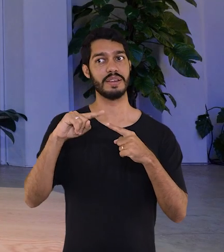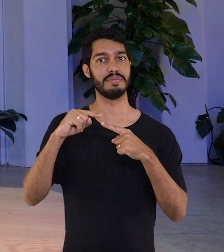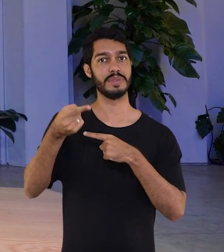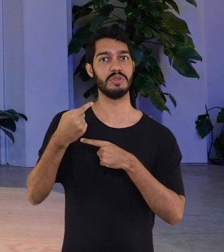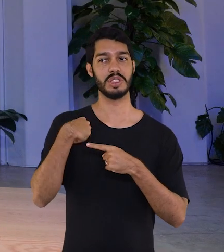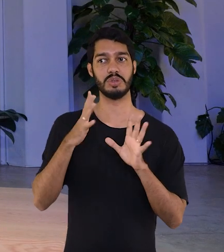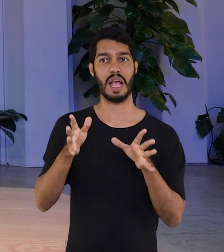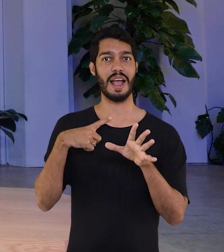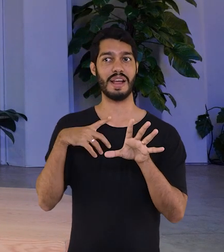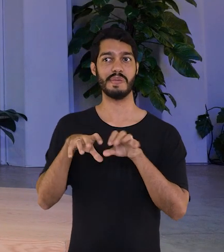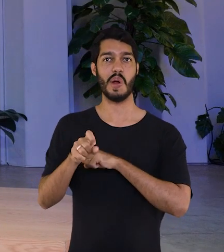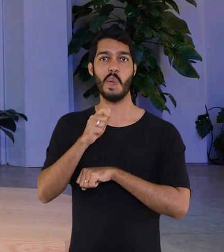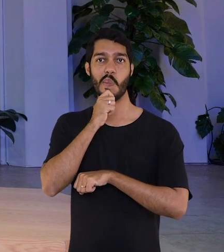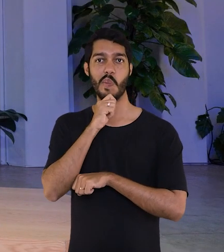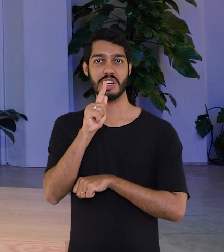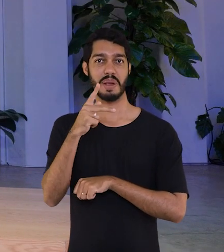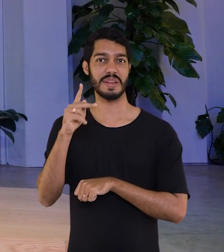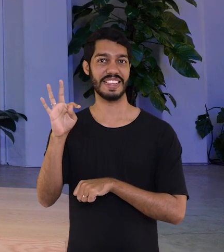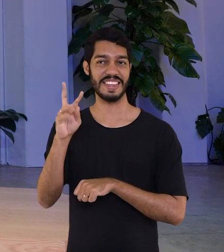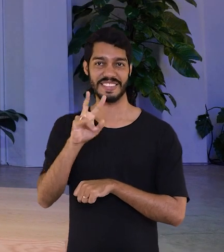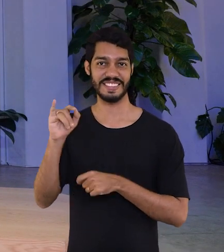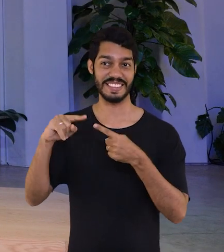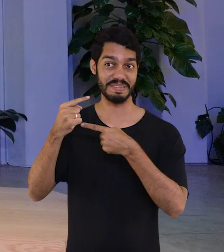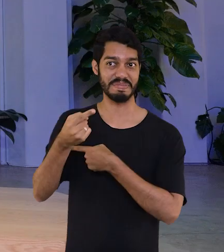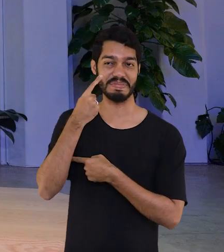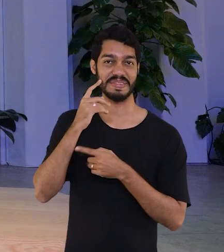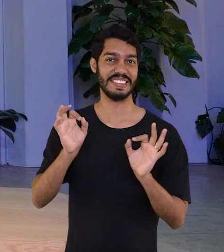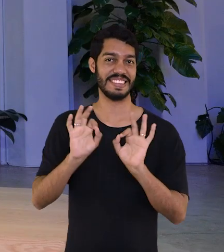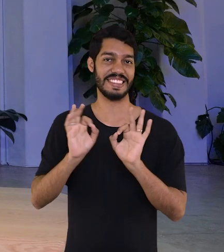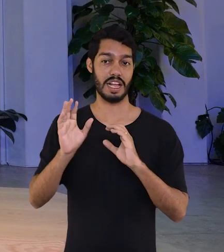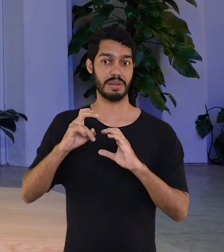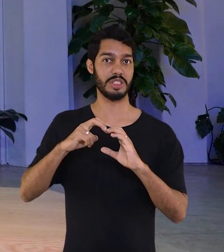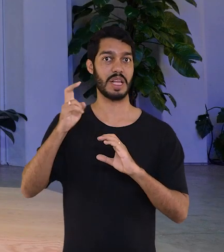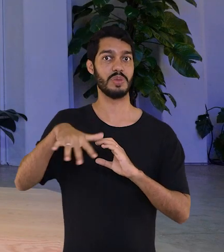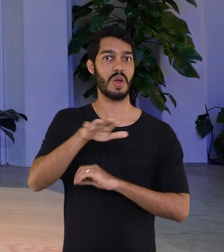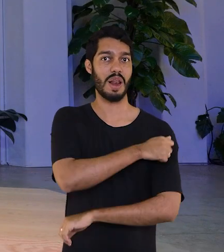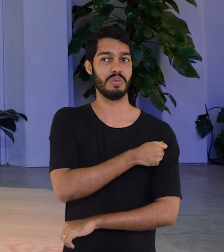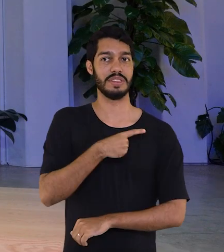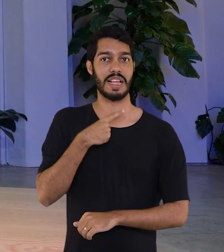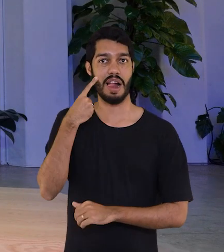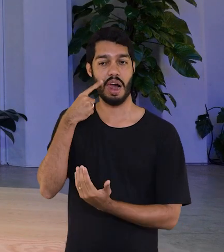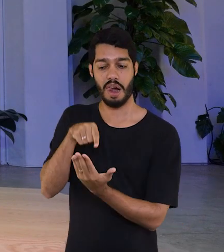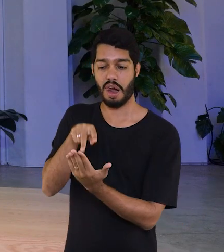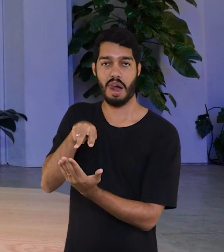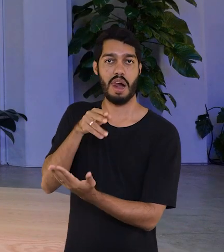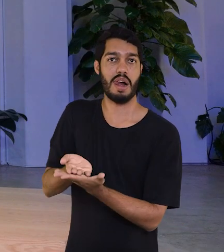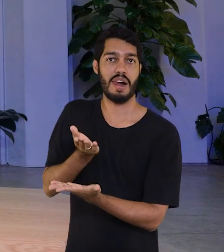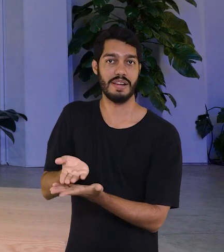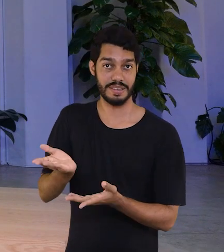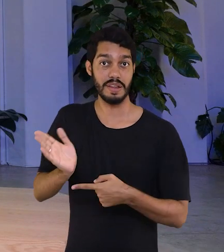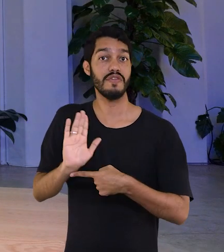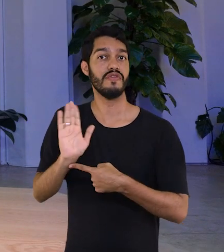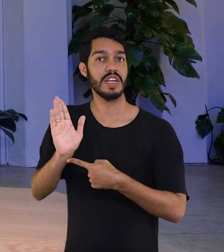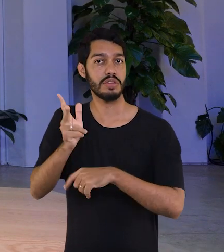Acho que vai ter o broche. Eu me formei sem GPT antes da faculdade. Isso aconteceu, né? Exato. É difícil entender como isso Milagre, eu aconteceu. não tenho ideia.